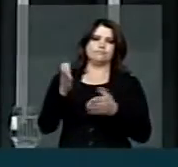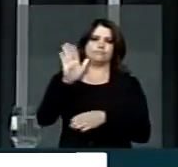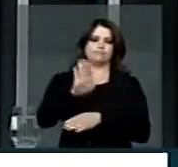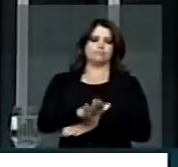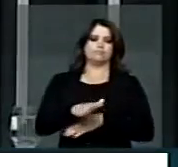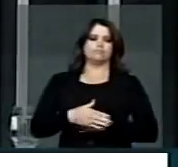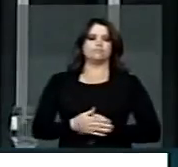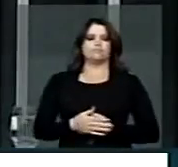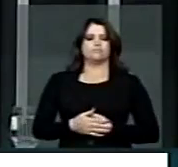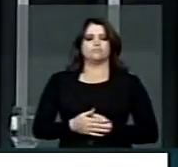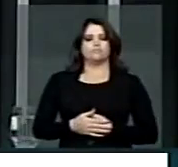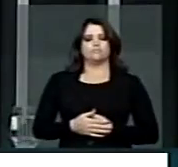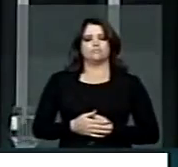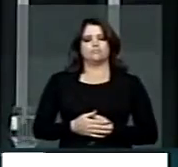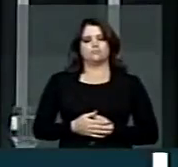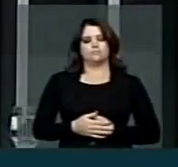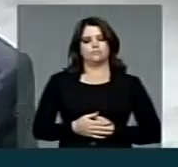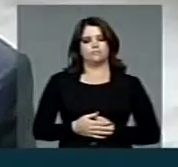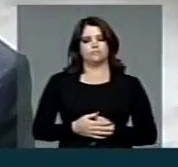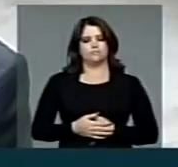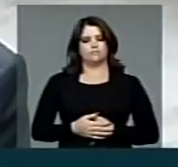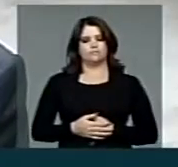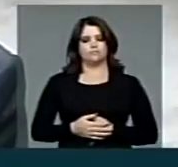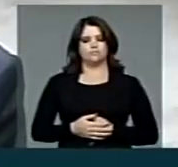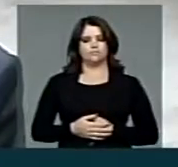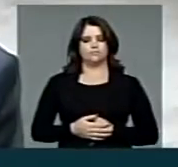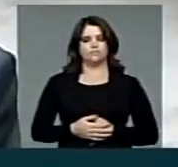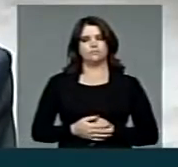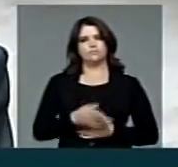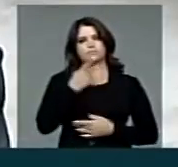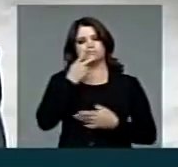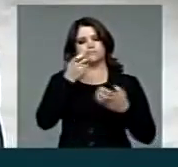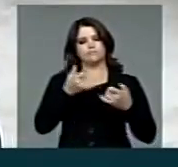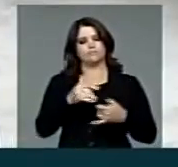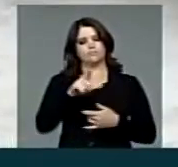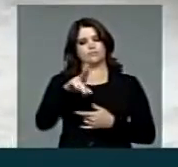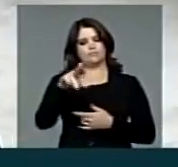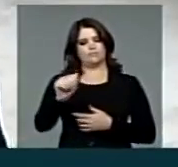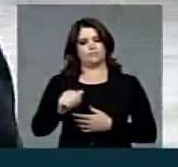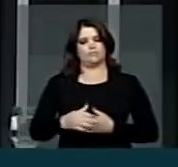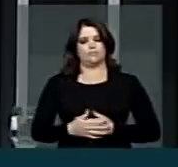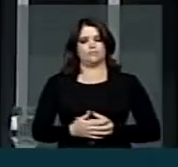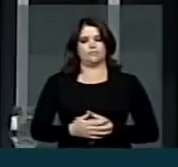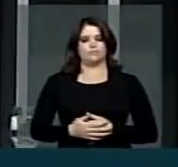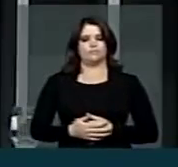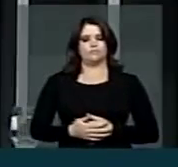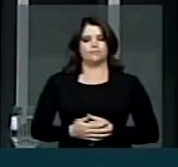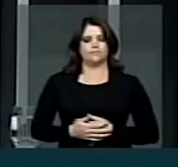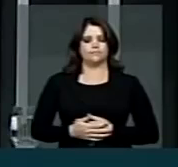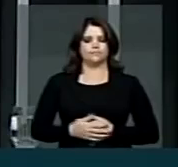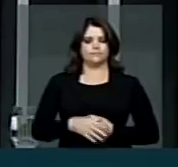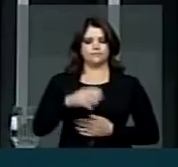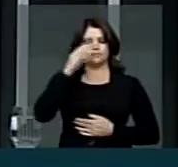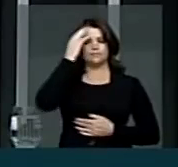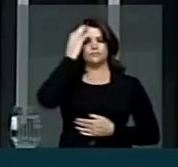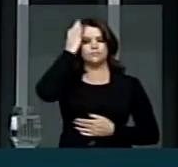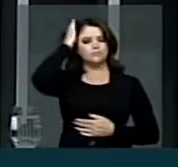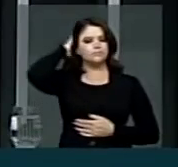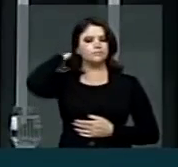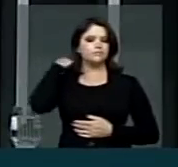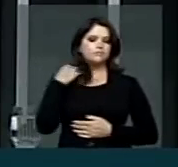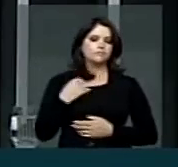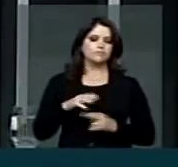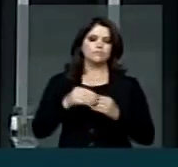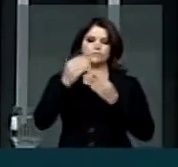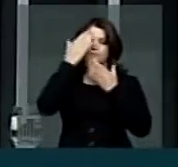hoje, focalizando a personalidade de Luiz Inácio Lula da Silva. Cumprimentos a Vossa Excelência. Muito obrigado, deputado Mauro Benevides. Seu à